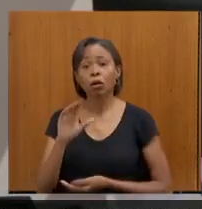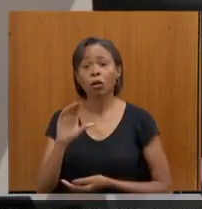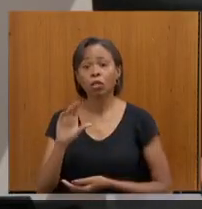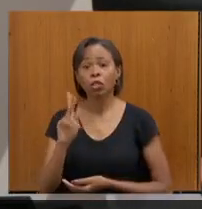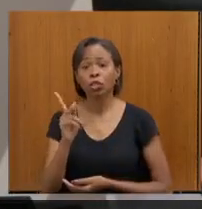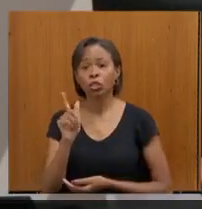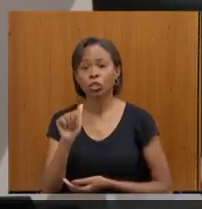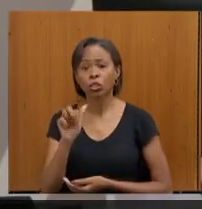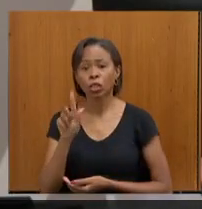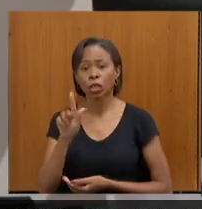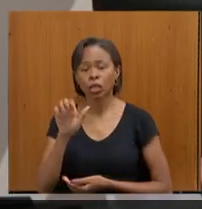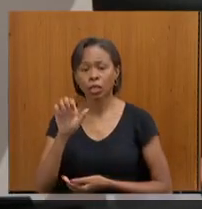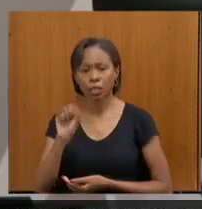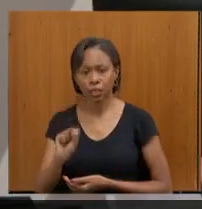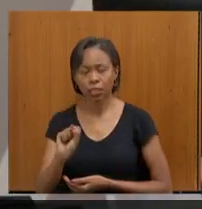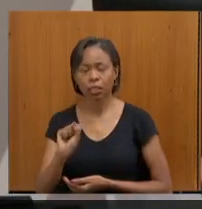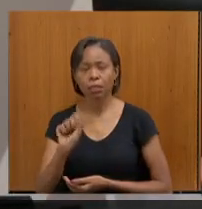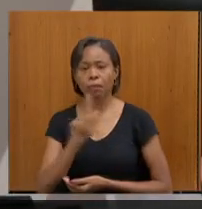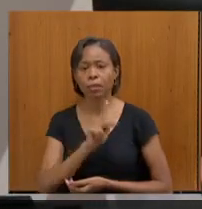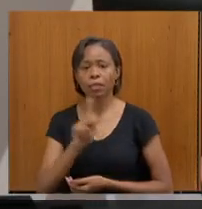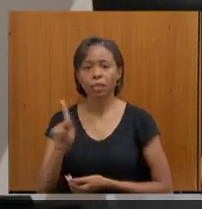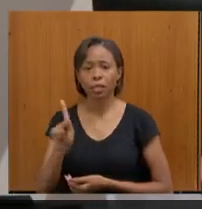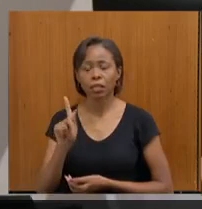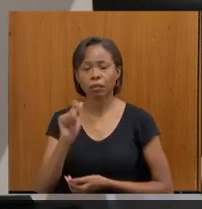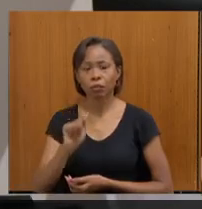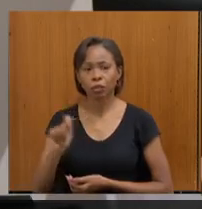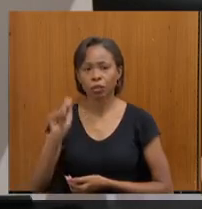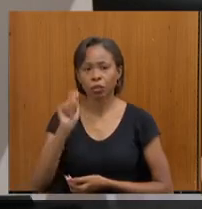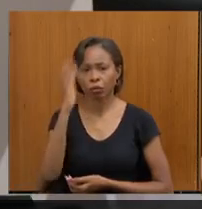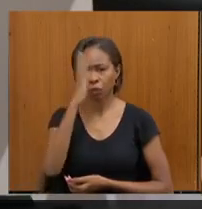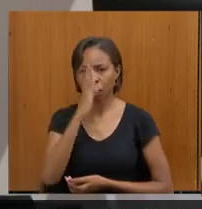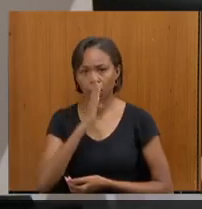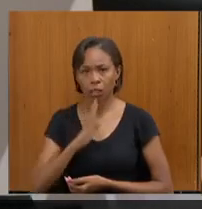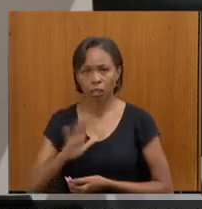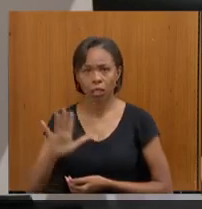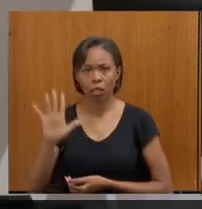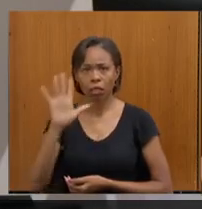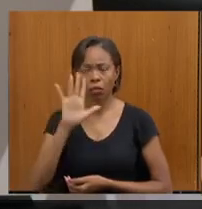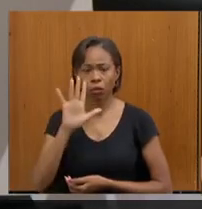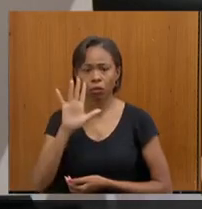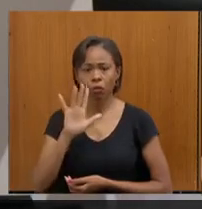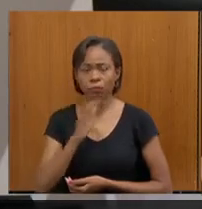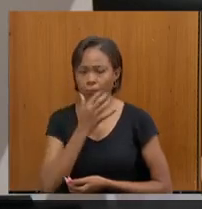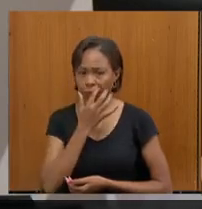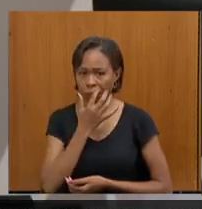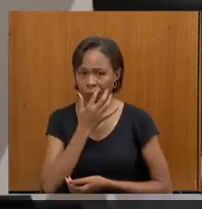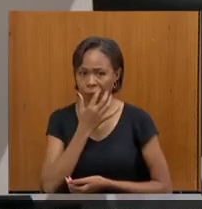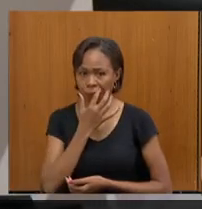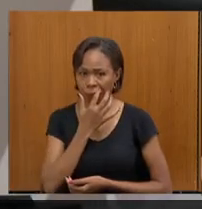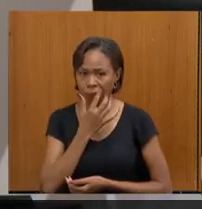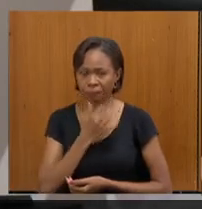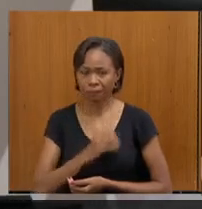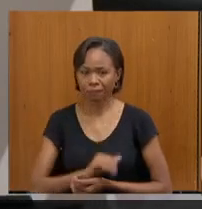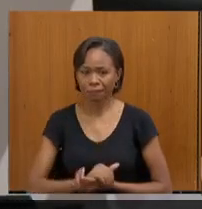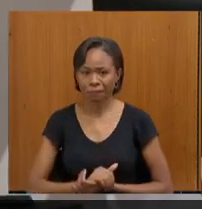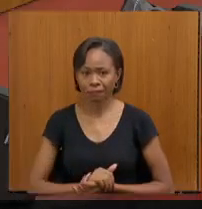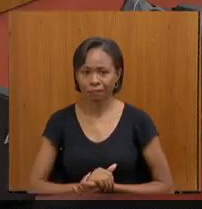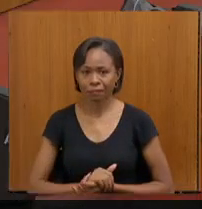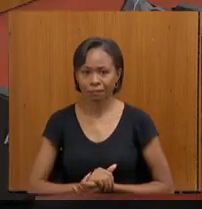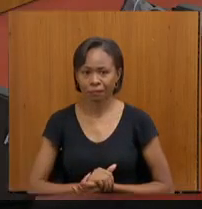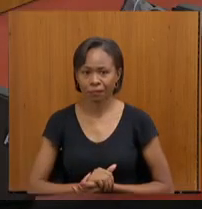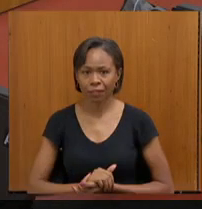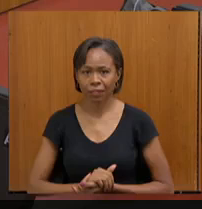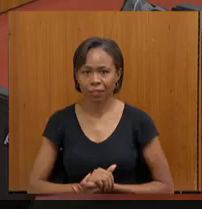Tang ele é Presidente da Associação Brasileira de energia de resíduos e hidrogênio Boa tarde Charles